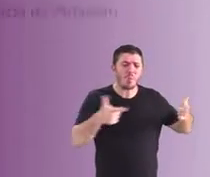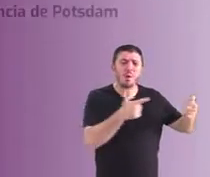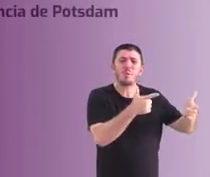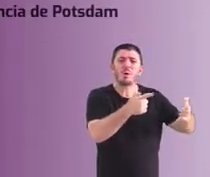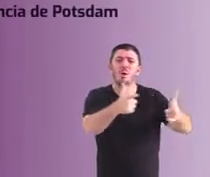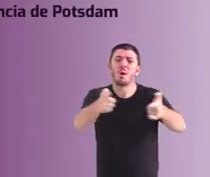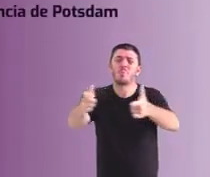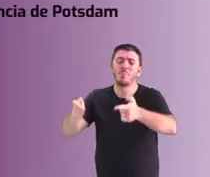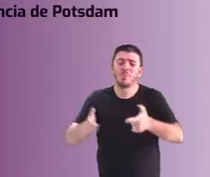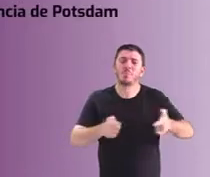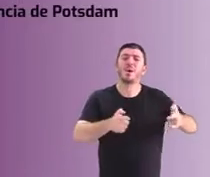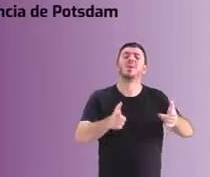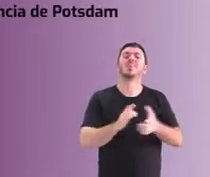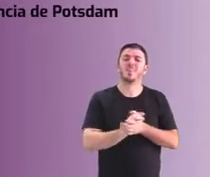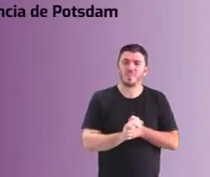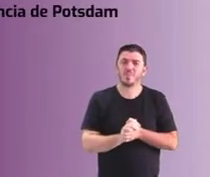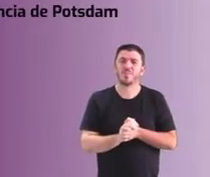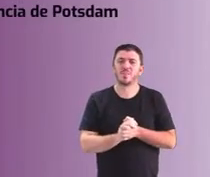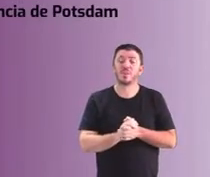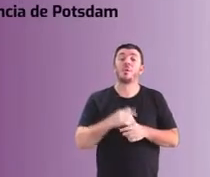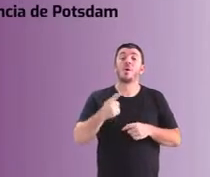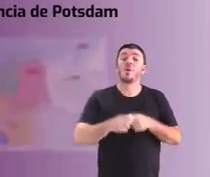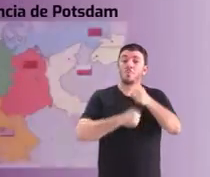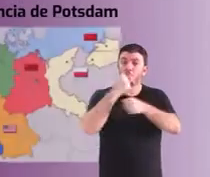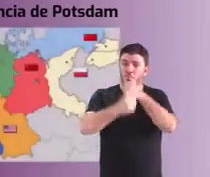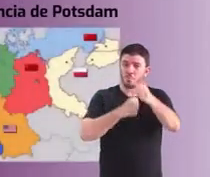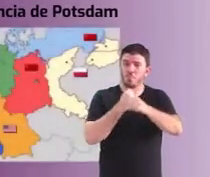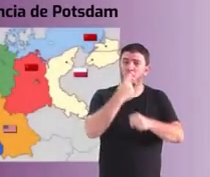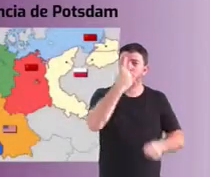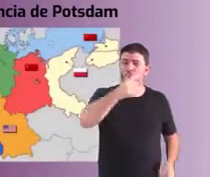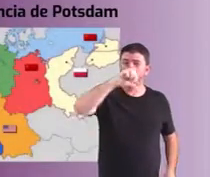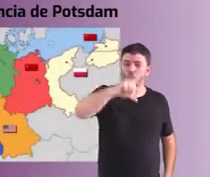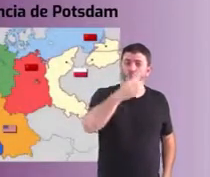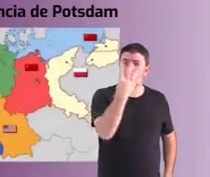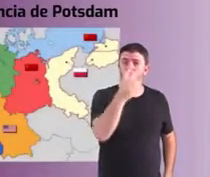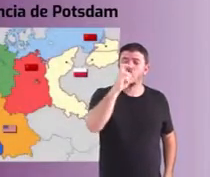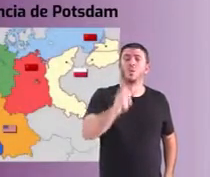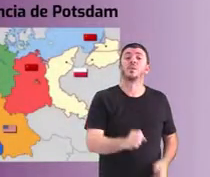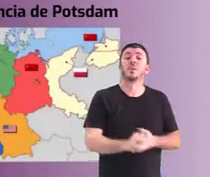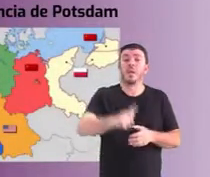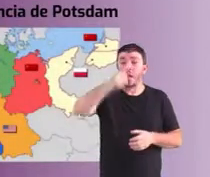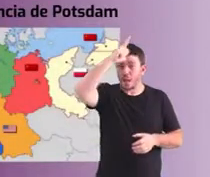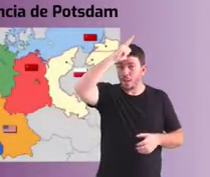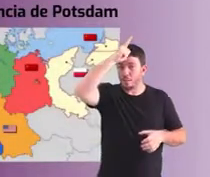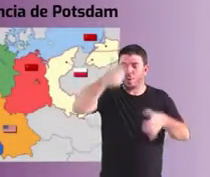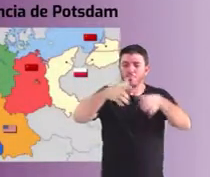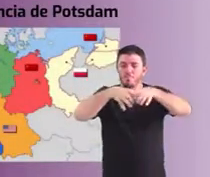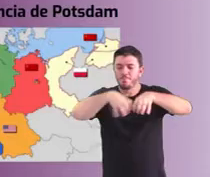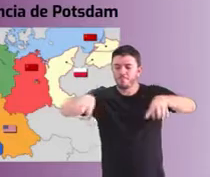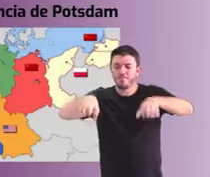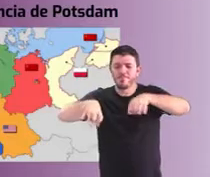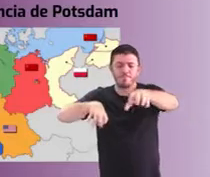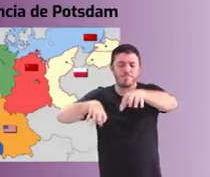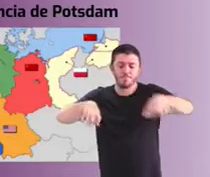de 1945 resultou na divisão do território alemão em 4 zonas de ocupação: